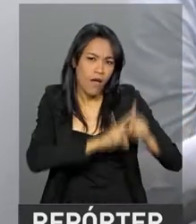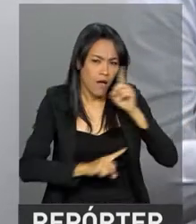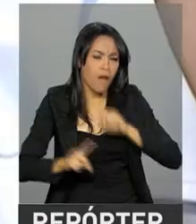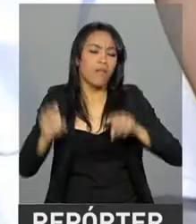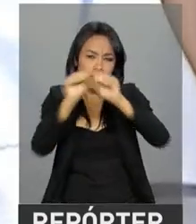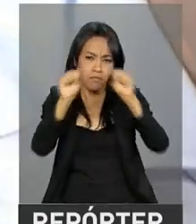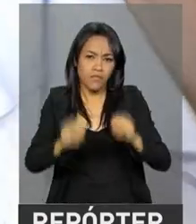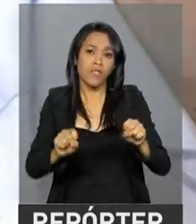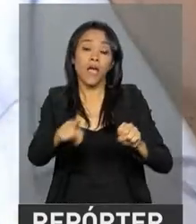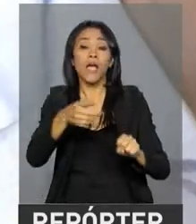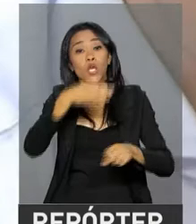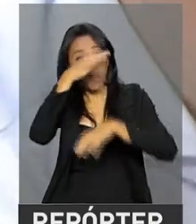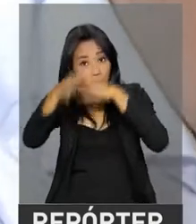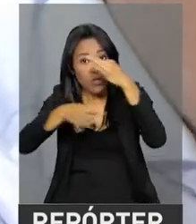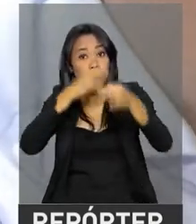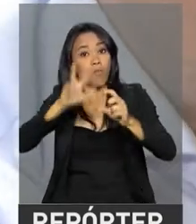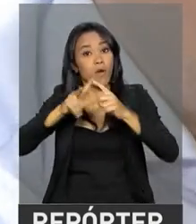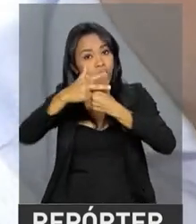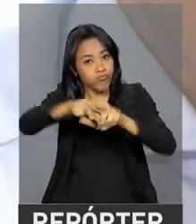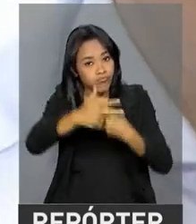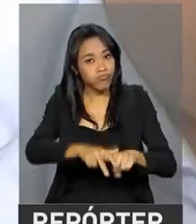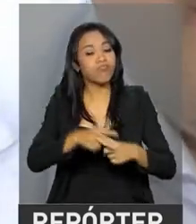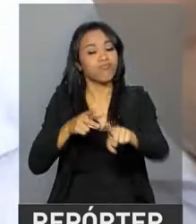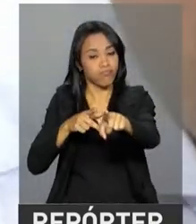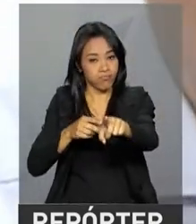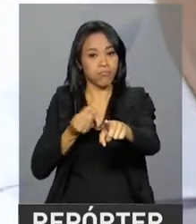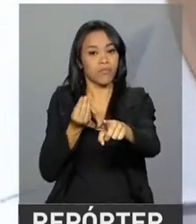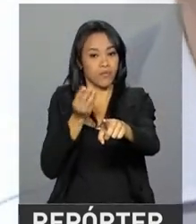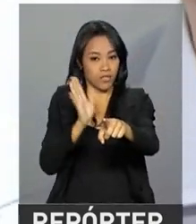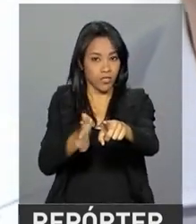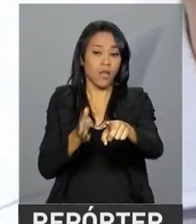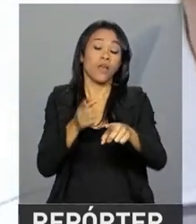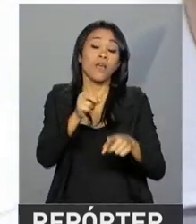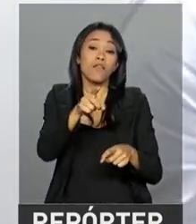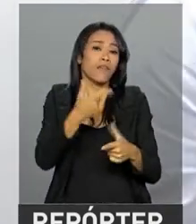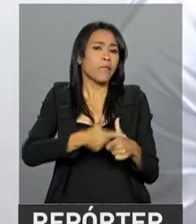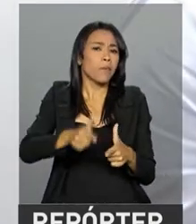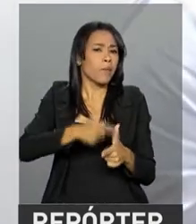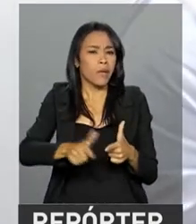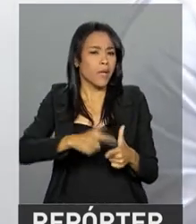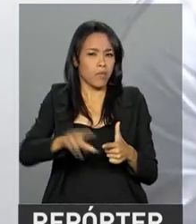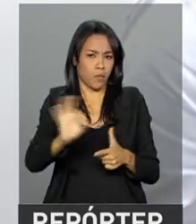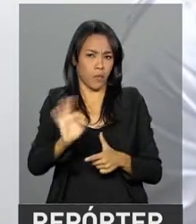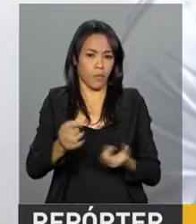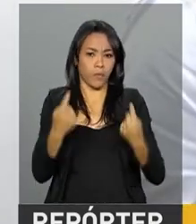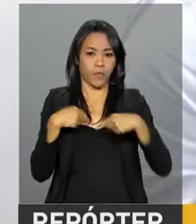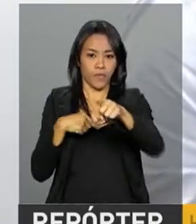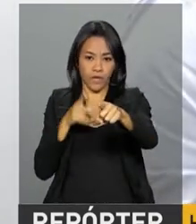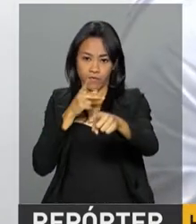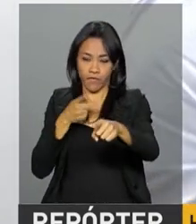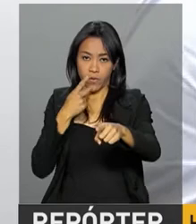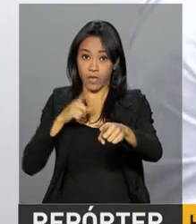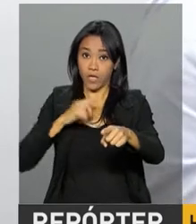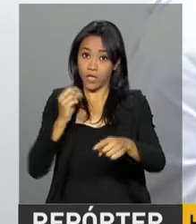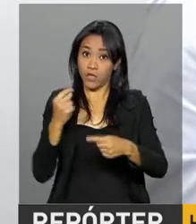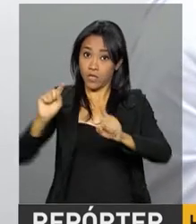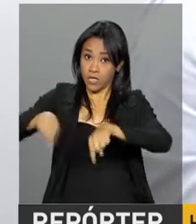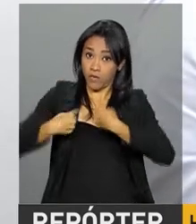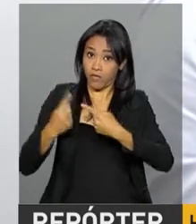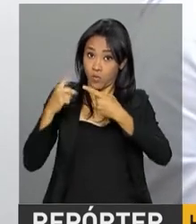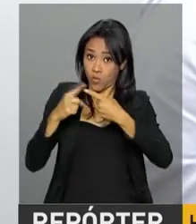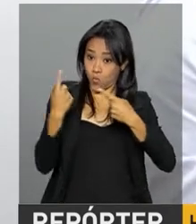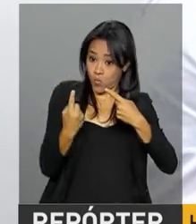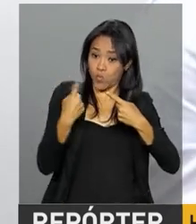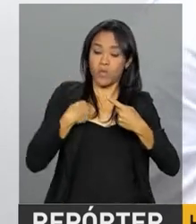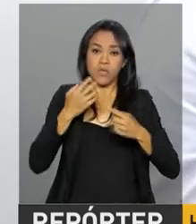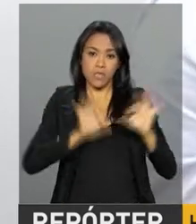sugeridas para ele o lançamento da plataforma não terá grandes problemas então você tem dois desafios um se preparar para entrar no